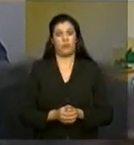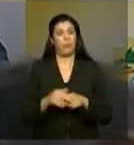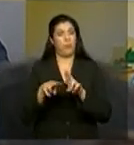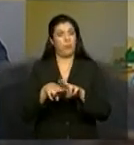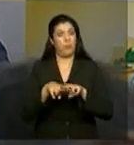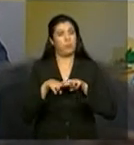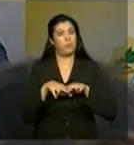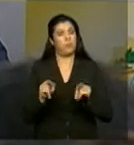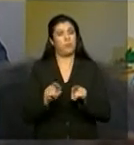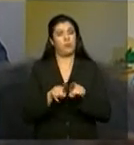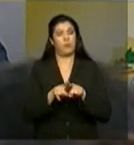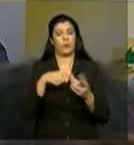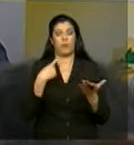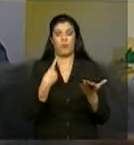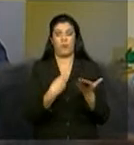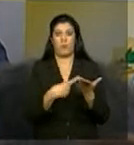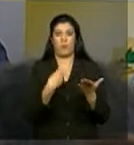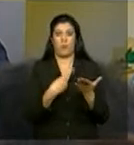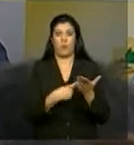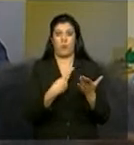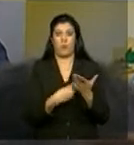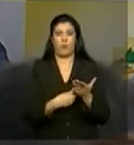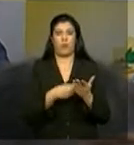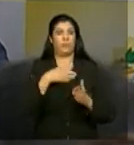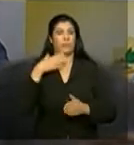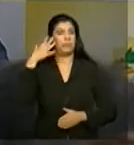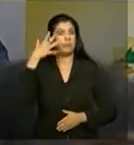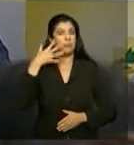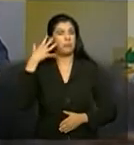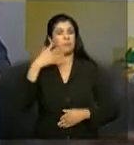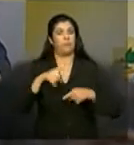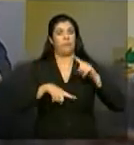compromisso político de